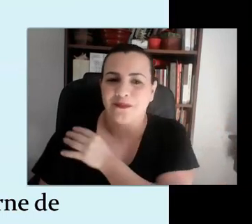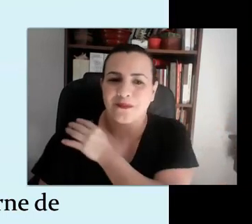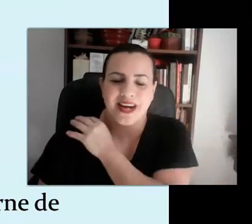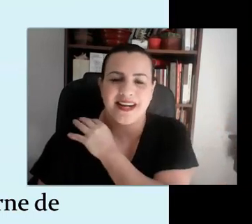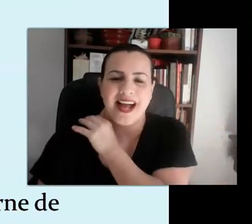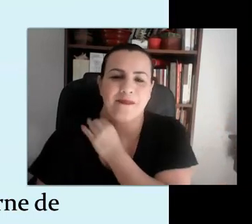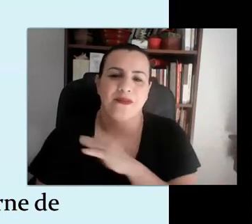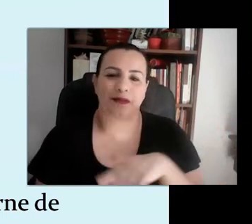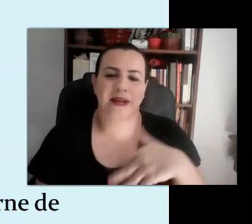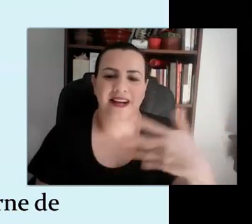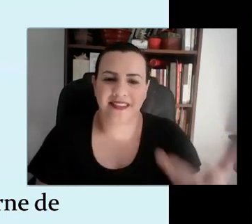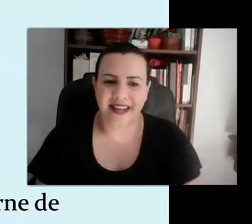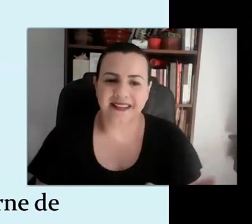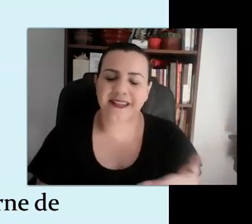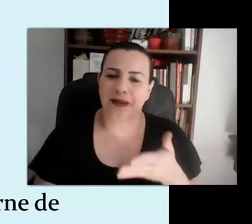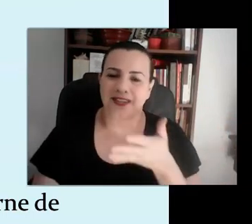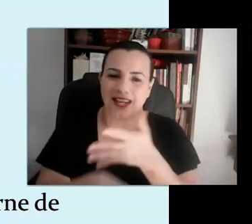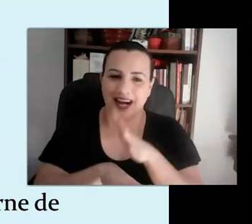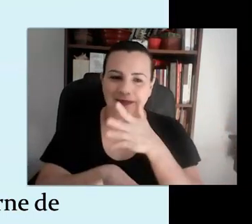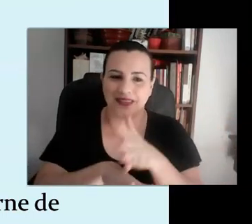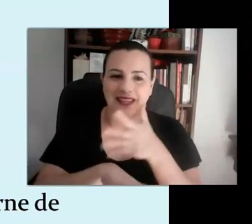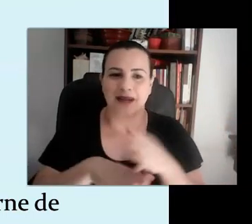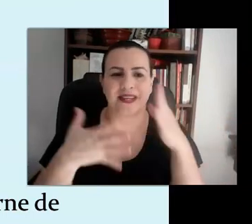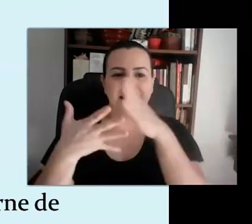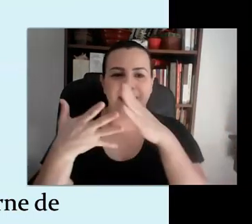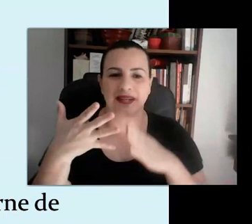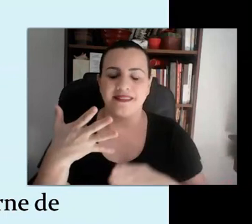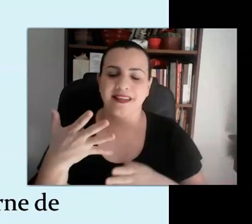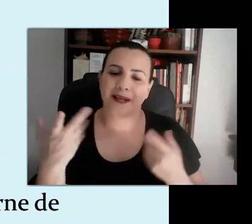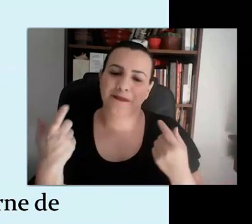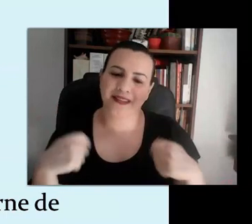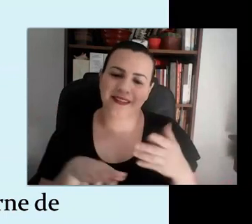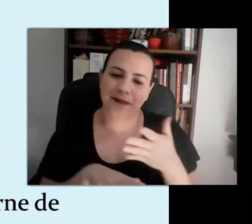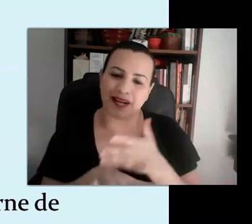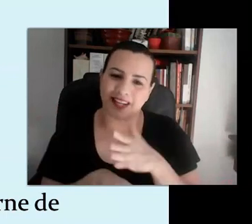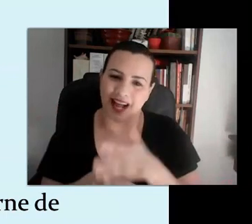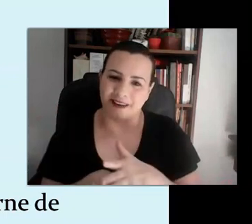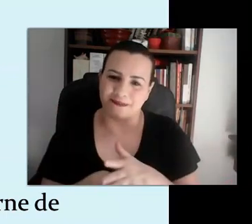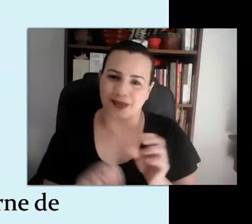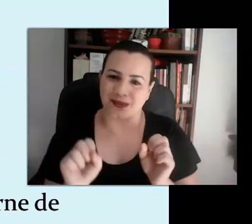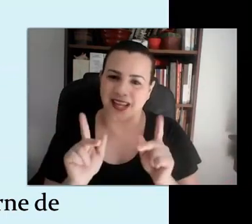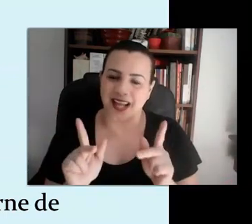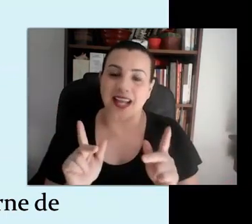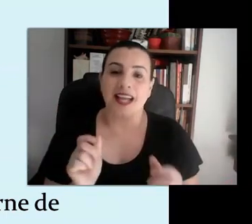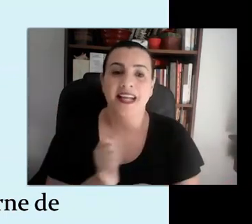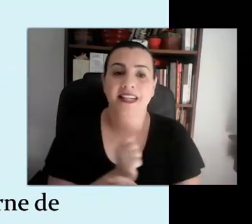montar um cardápio, relembrar os sinais e praticar, porque Libras precisa